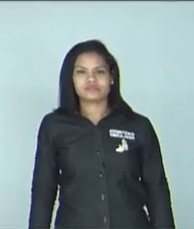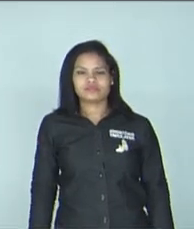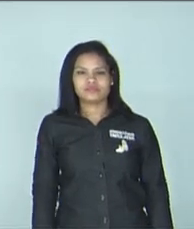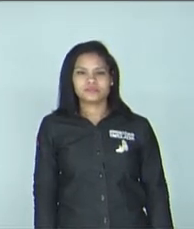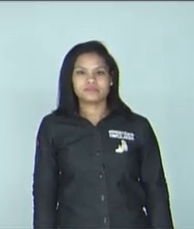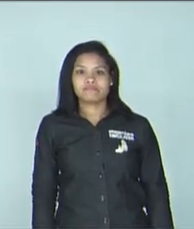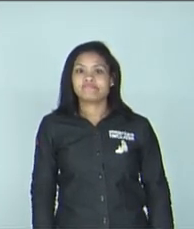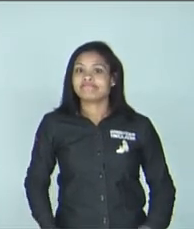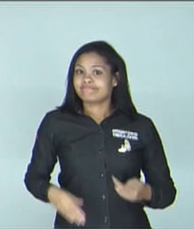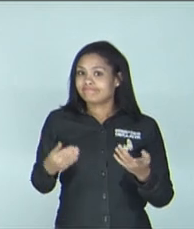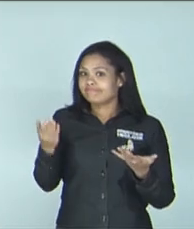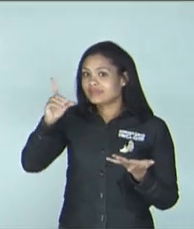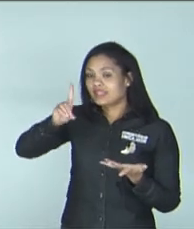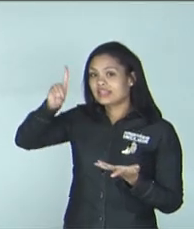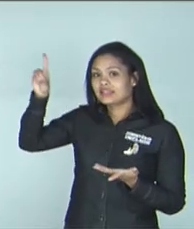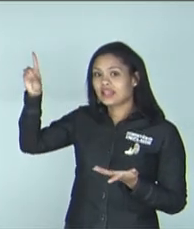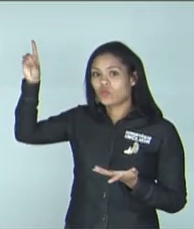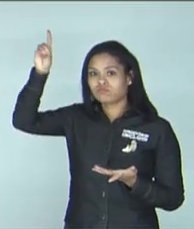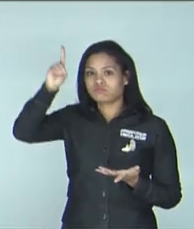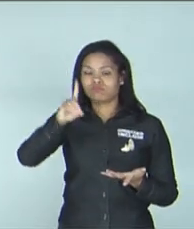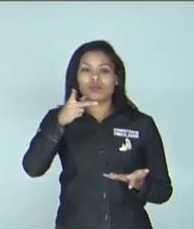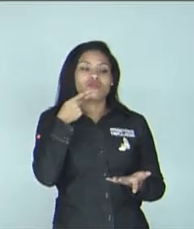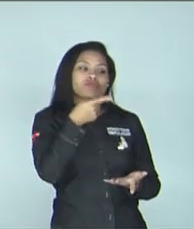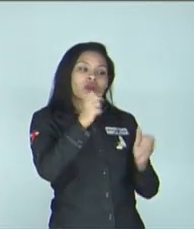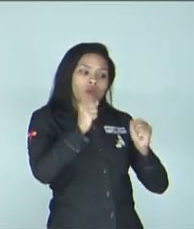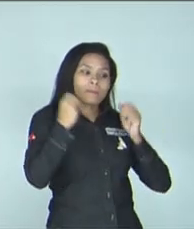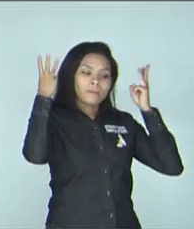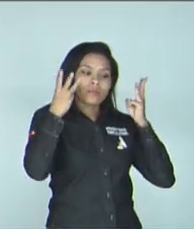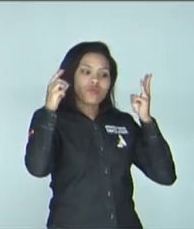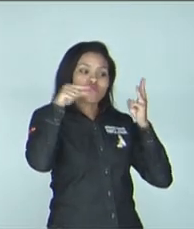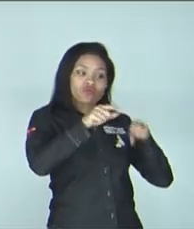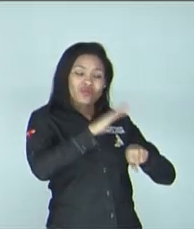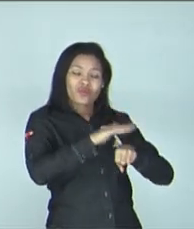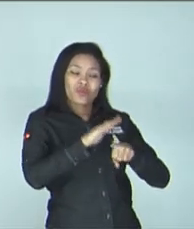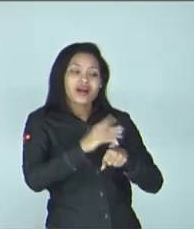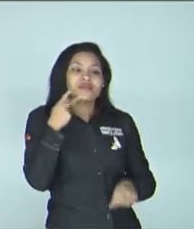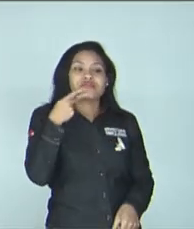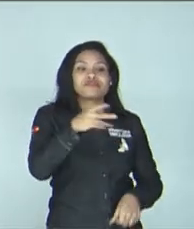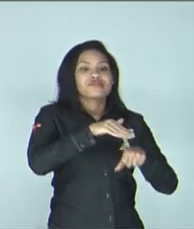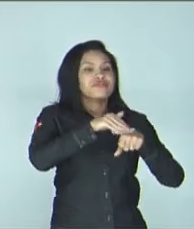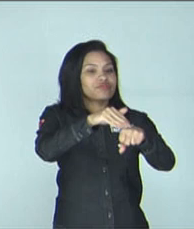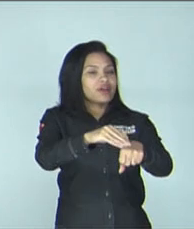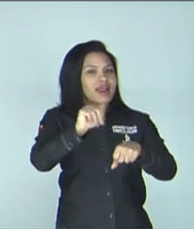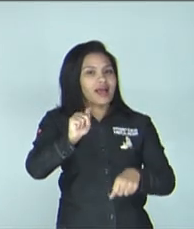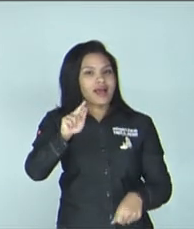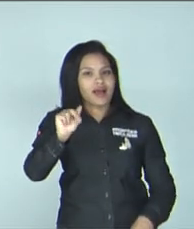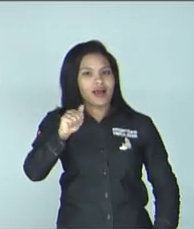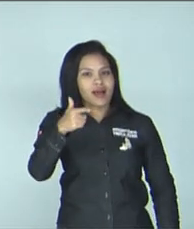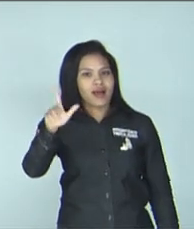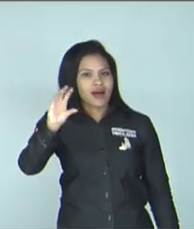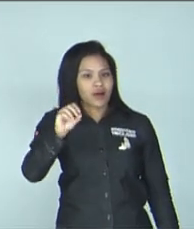então o senhor disse a moisés diga arão que estenda a sua vara